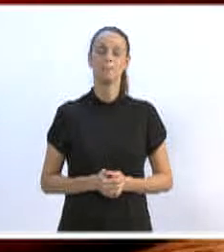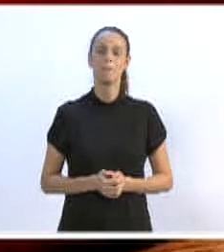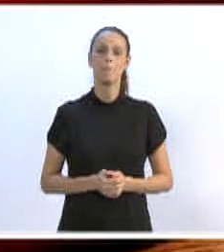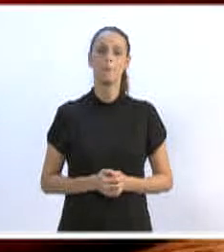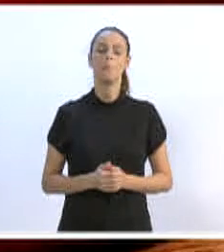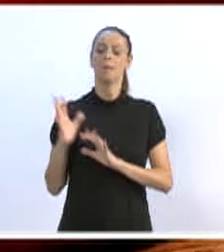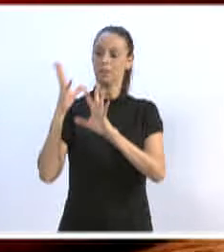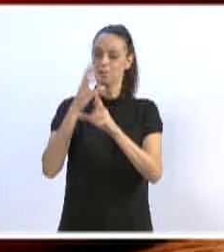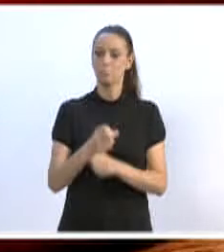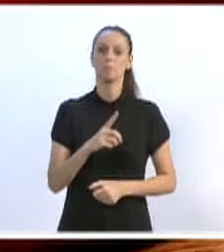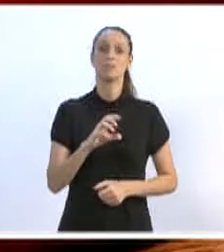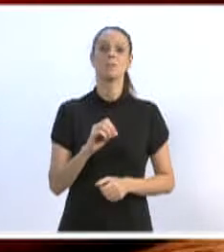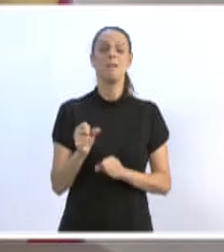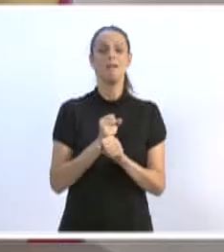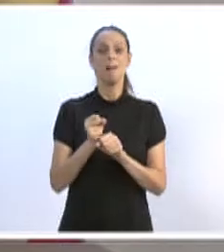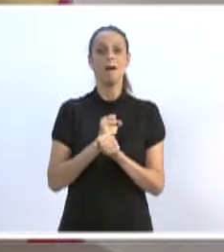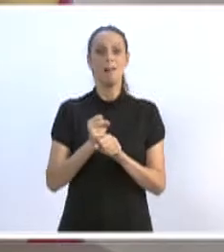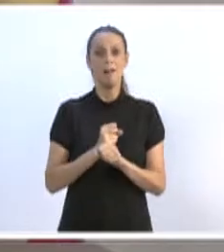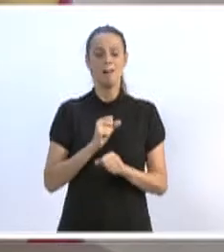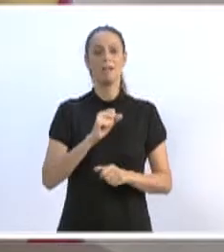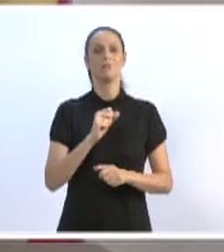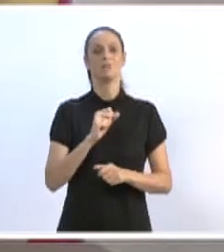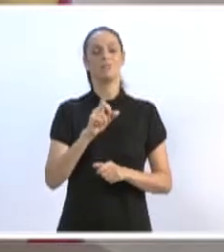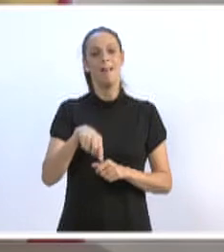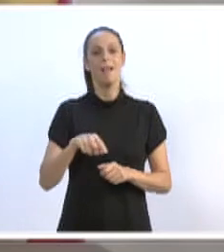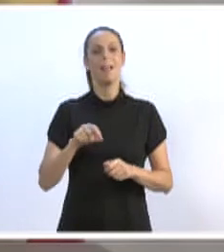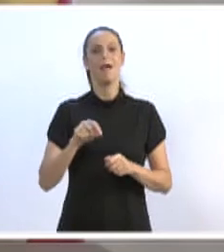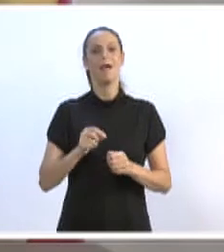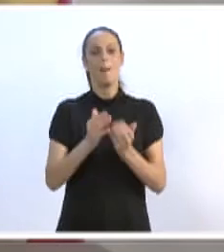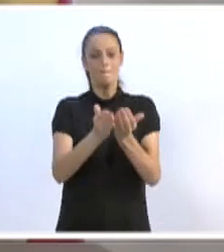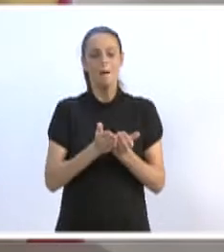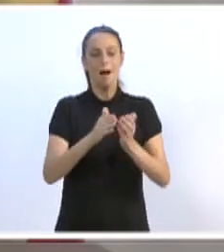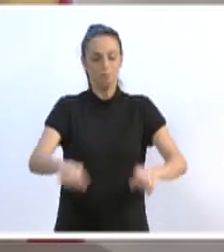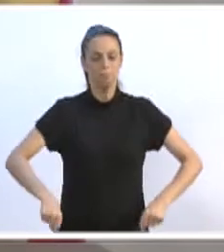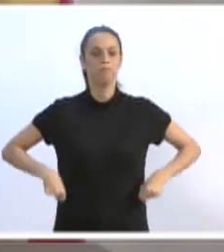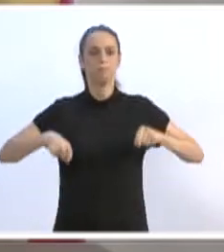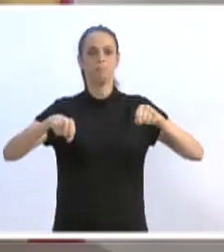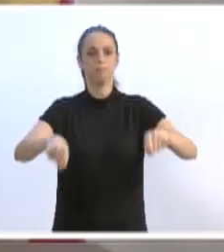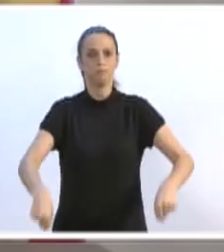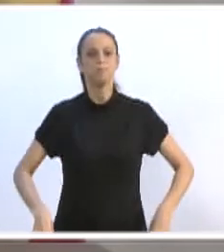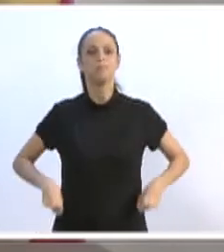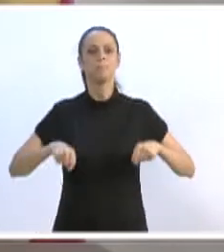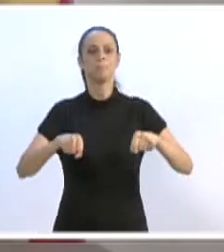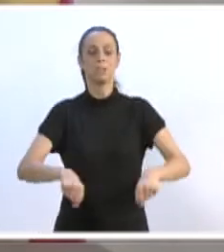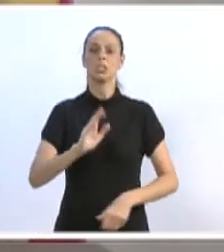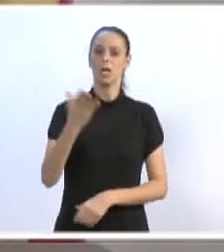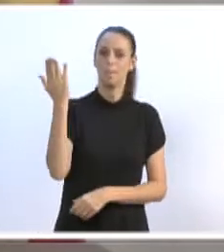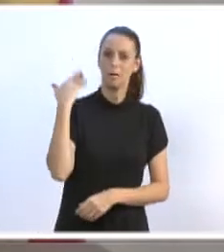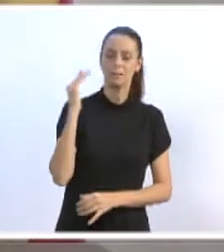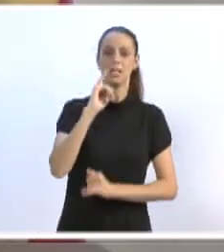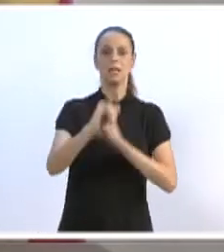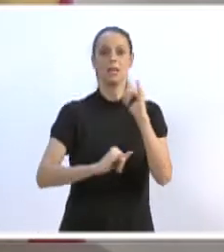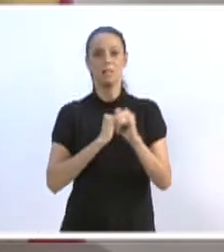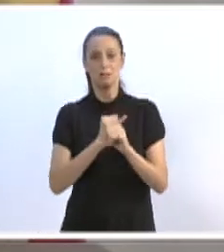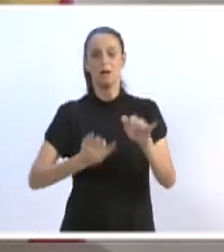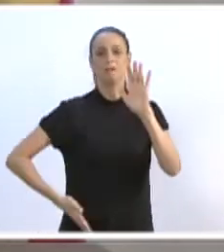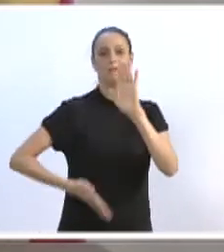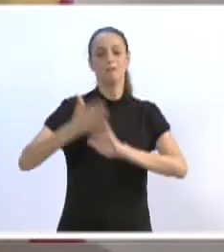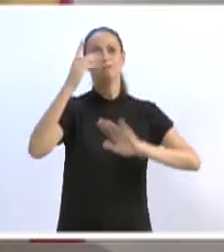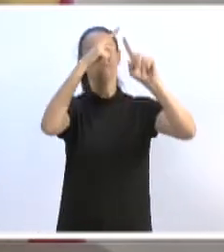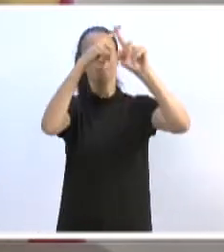Clube Náutico América. O Clube Náutico América é um ícone do esporte de Blumenau. Ele completará em